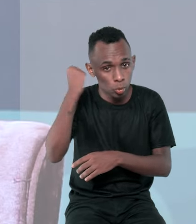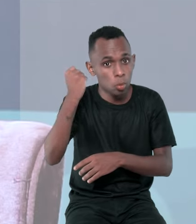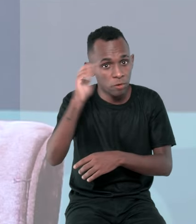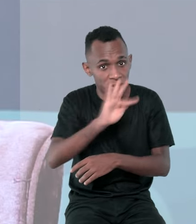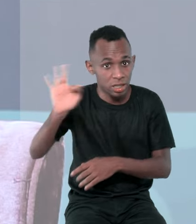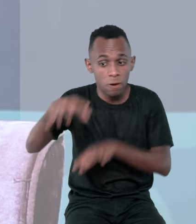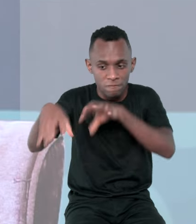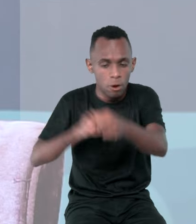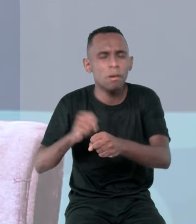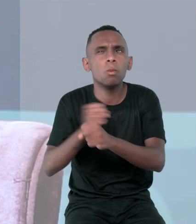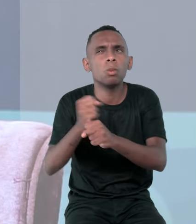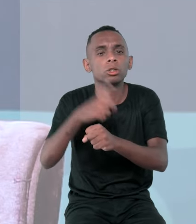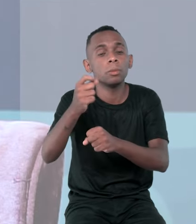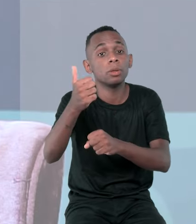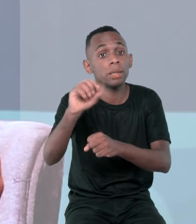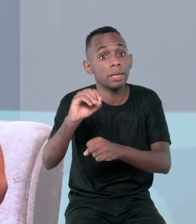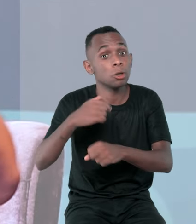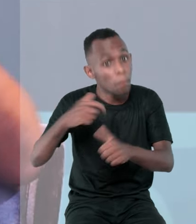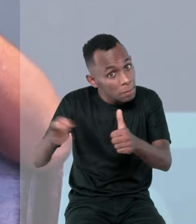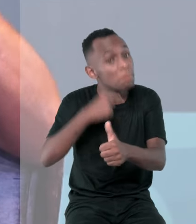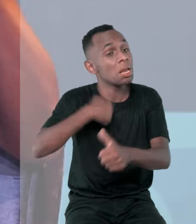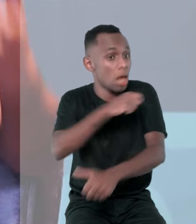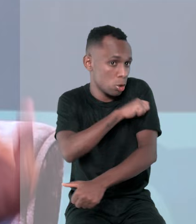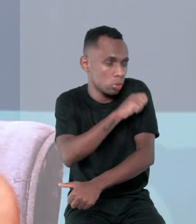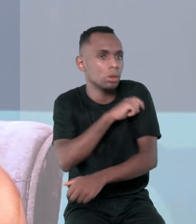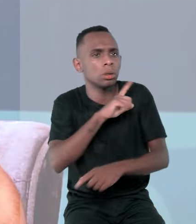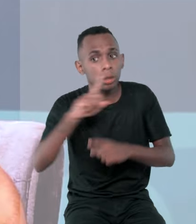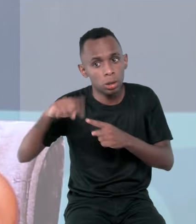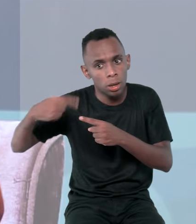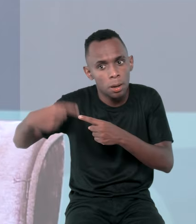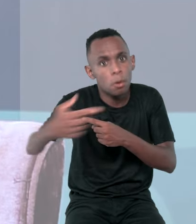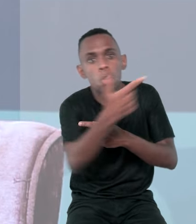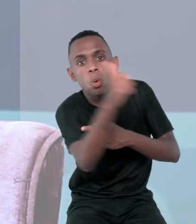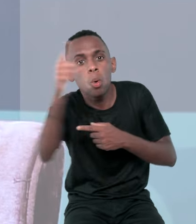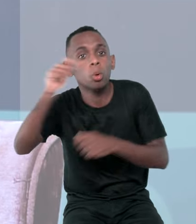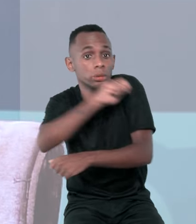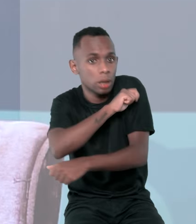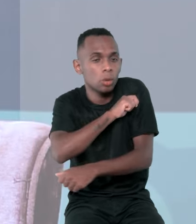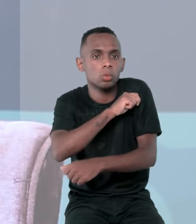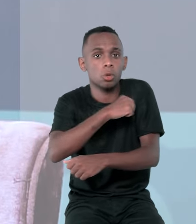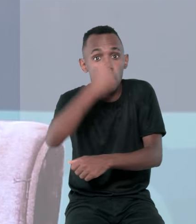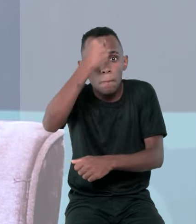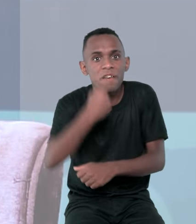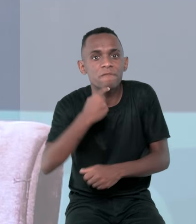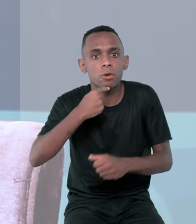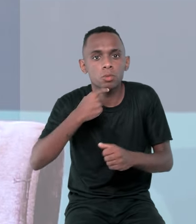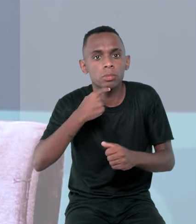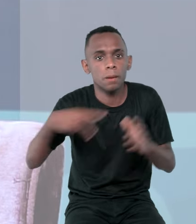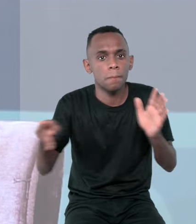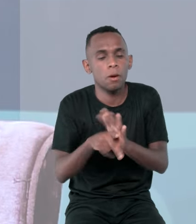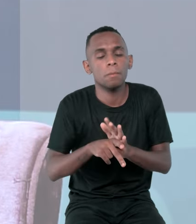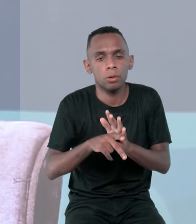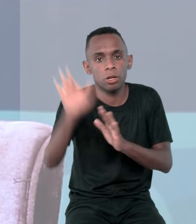em 2010. E logo depois vieram outros alunos e mudaram a cara da universidade pública no